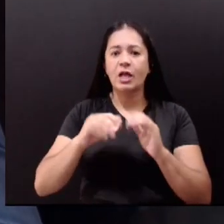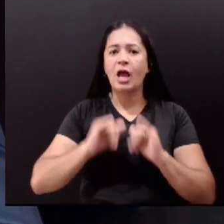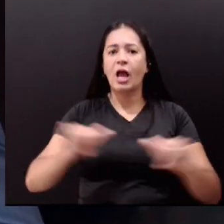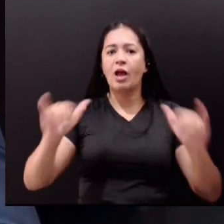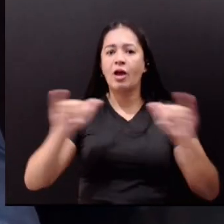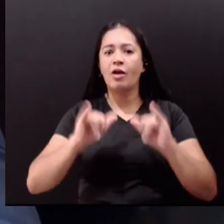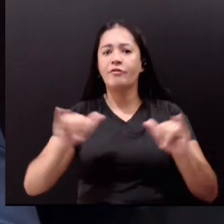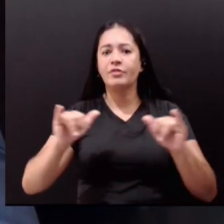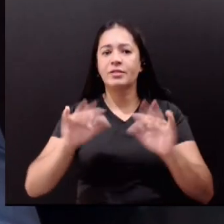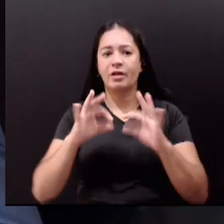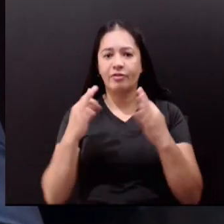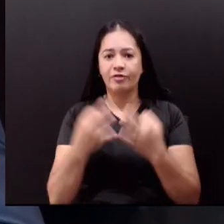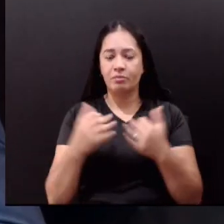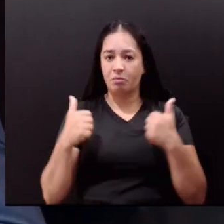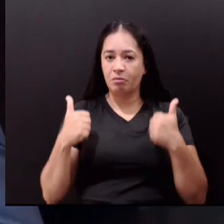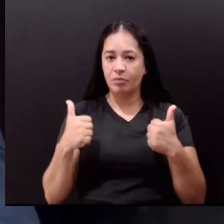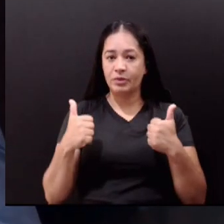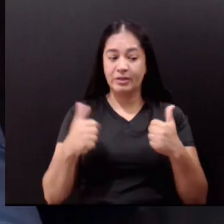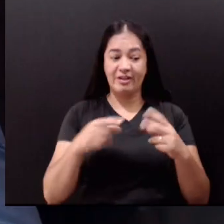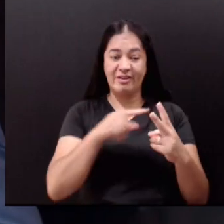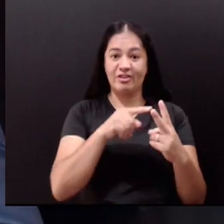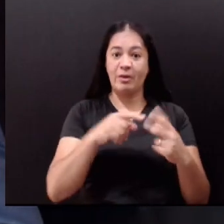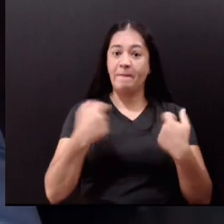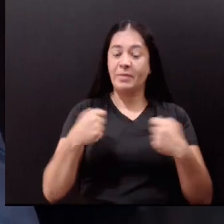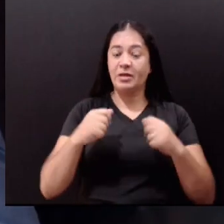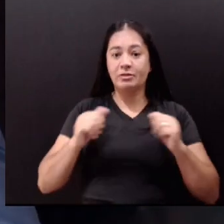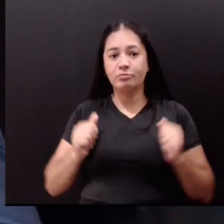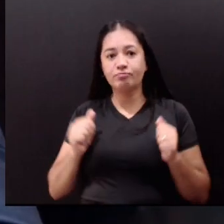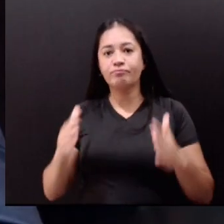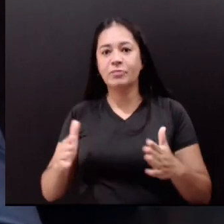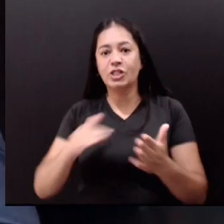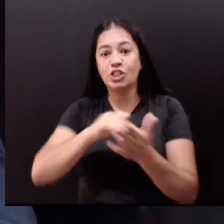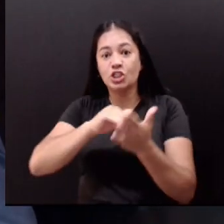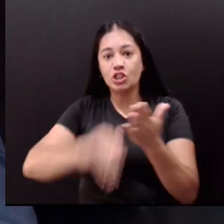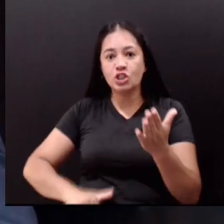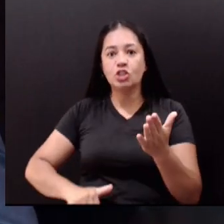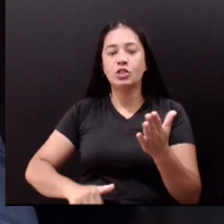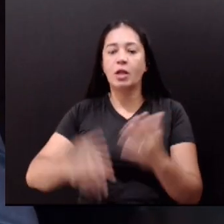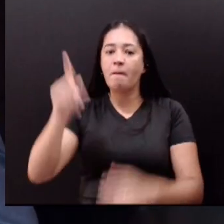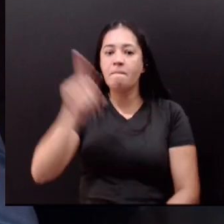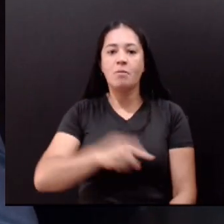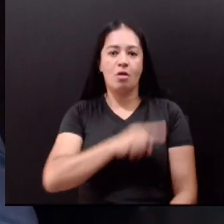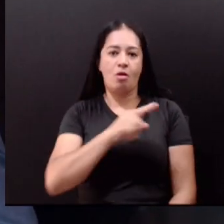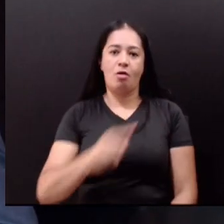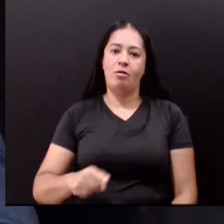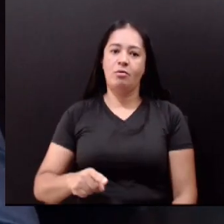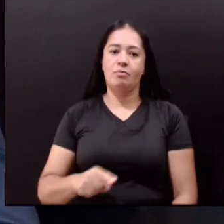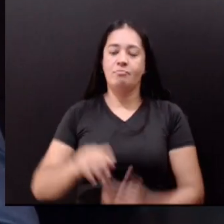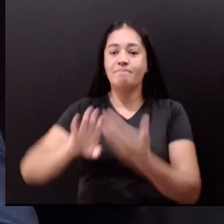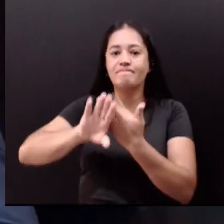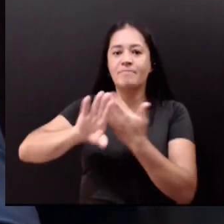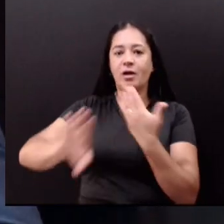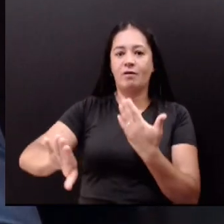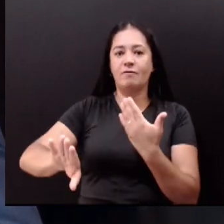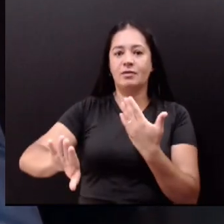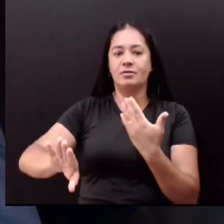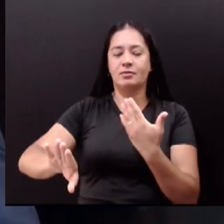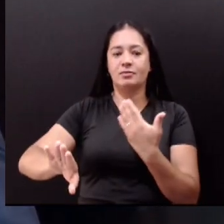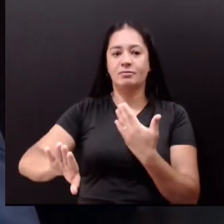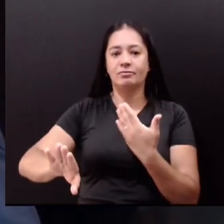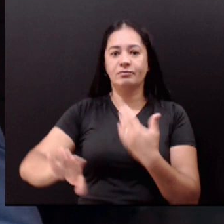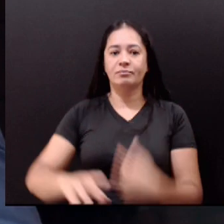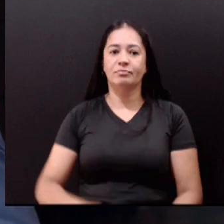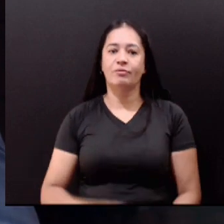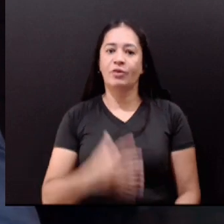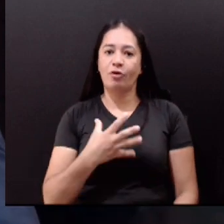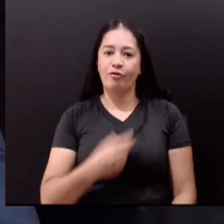o pai vai ter que agir, vai ter que tirar, vai ter que proibir, afastar, como a Luciana falou, os filhos daquelas más